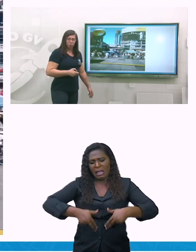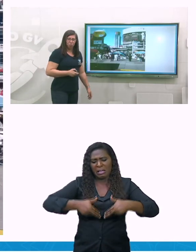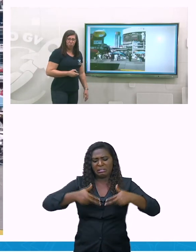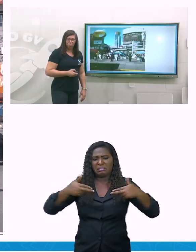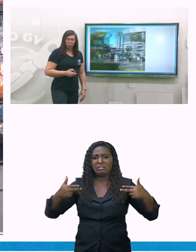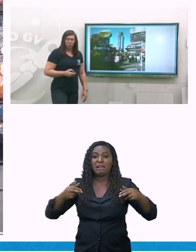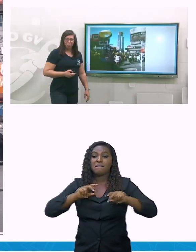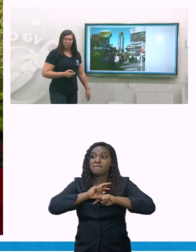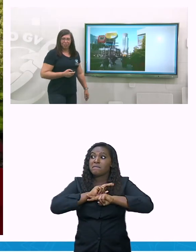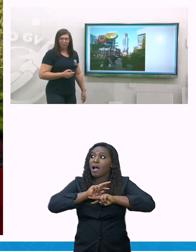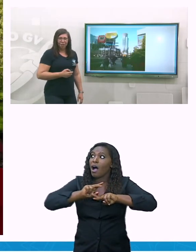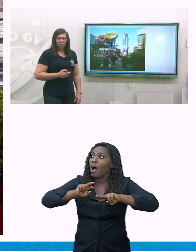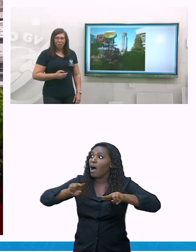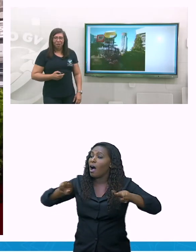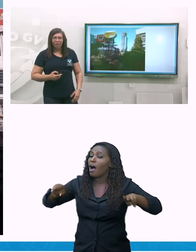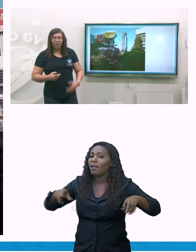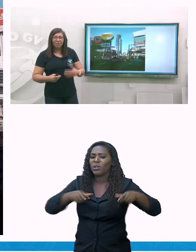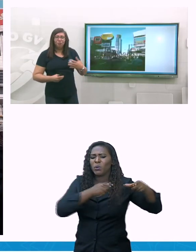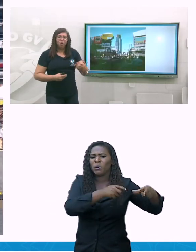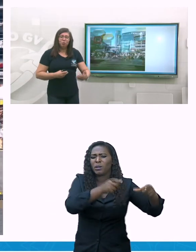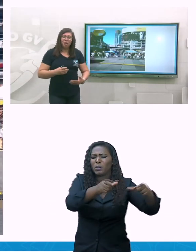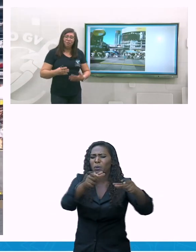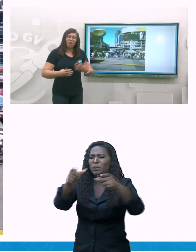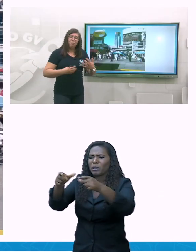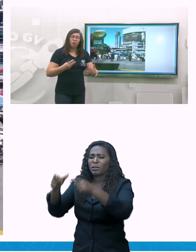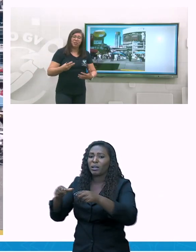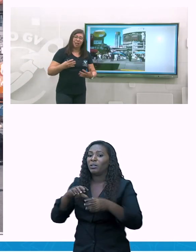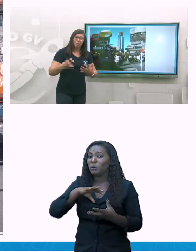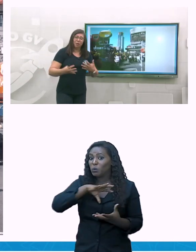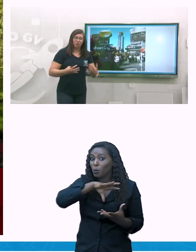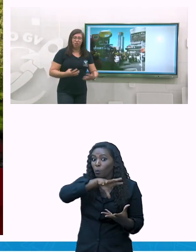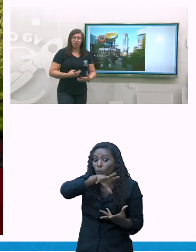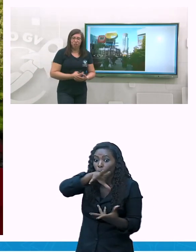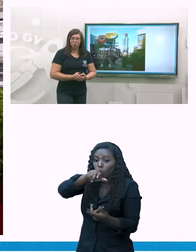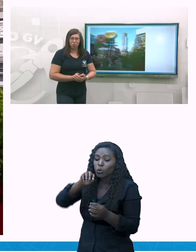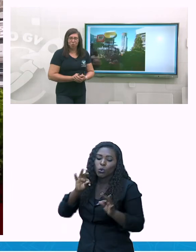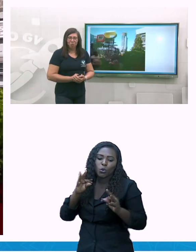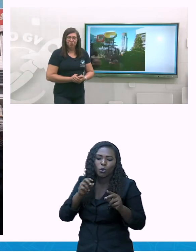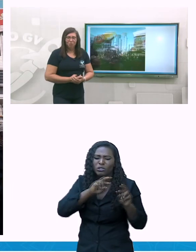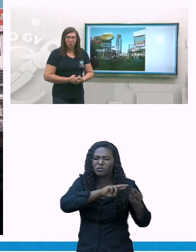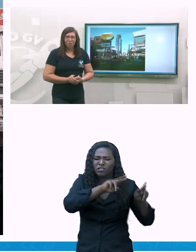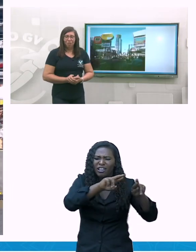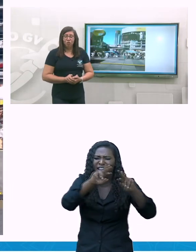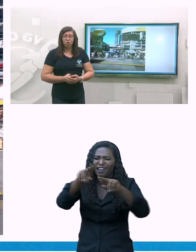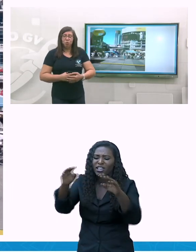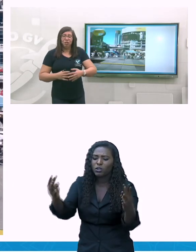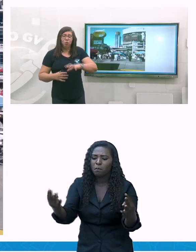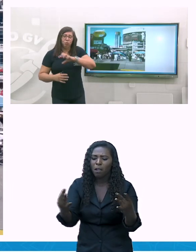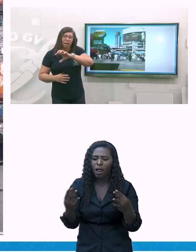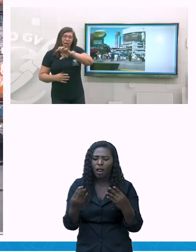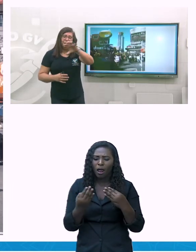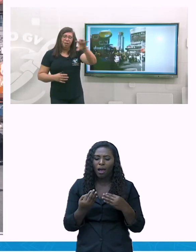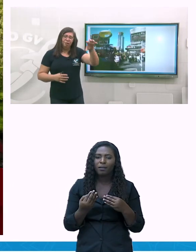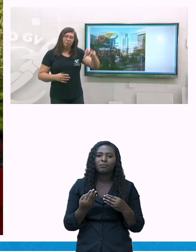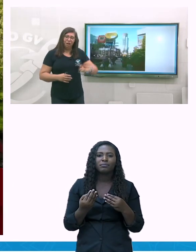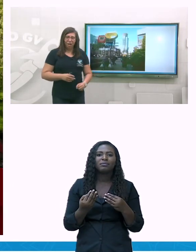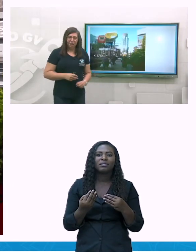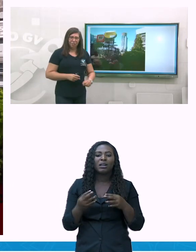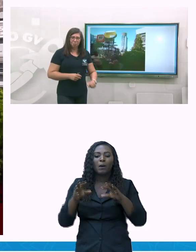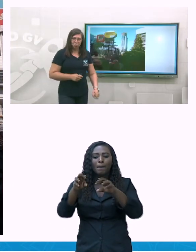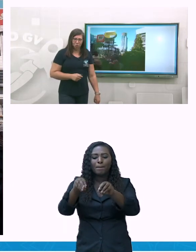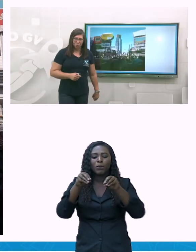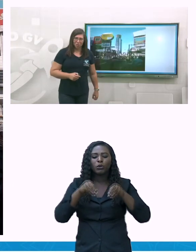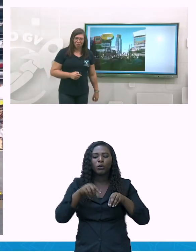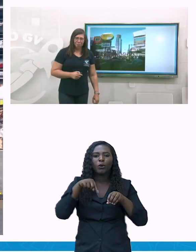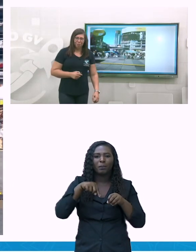lugares do mundo, tá certo? Essa foto ela vem mostrar para a gente isso, que nós vamos encontrar